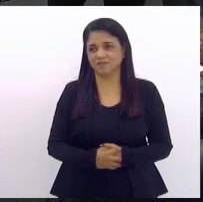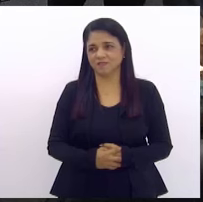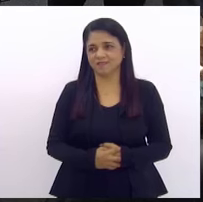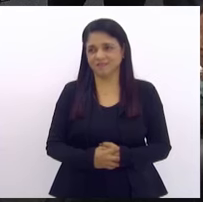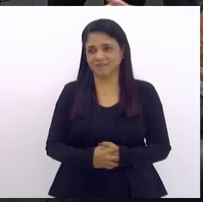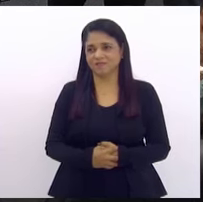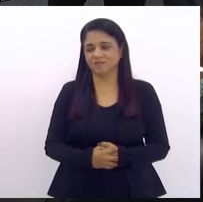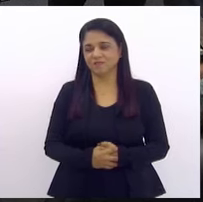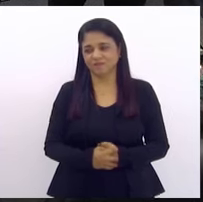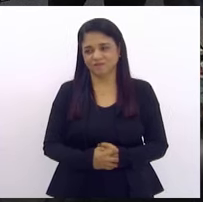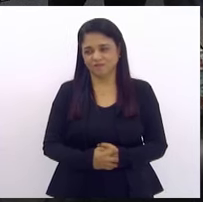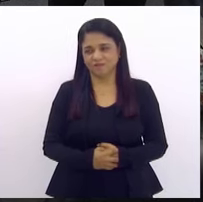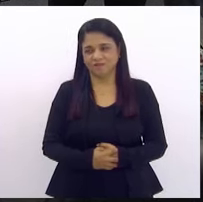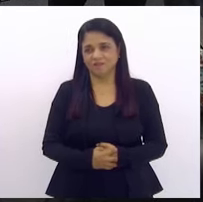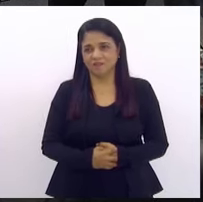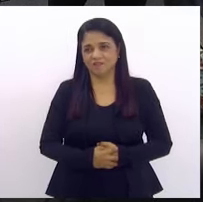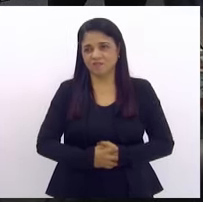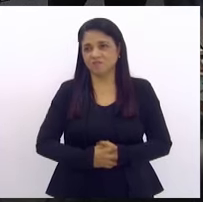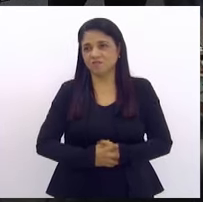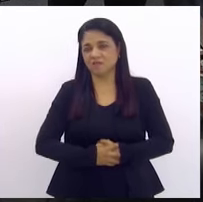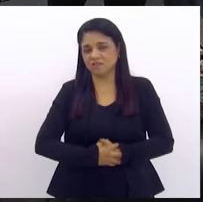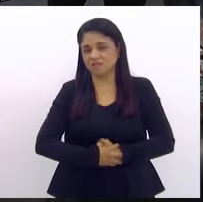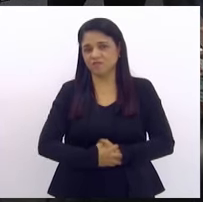Está aí, etc.